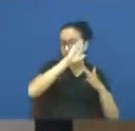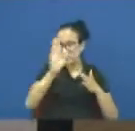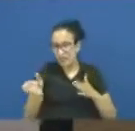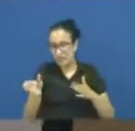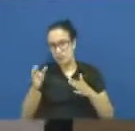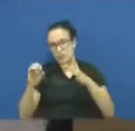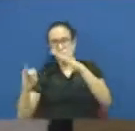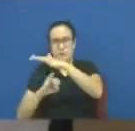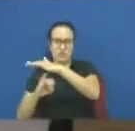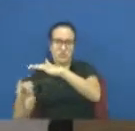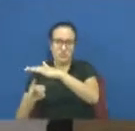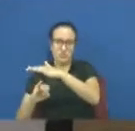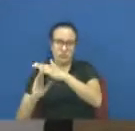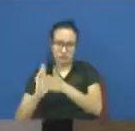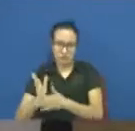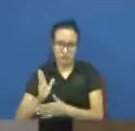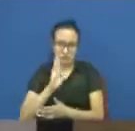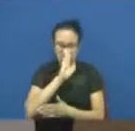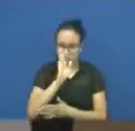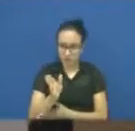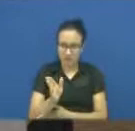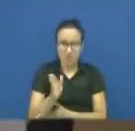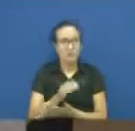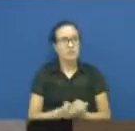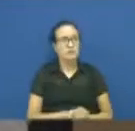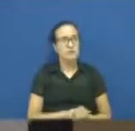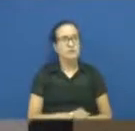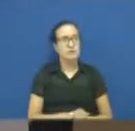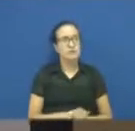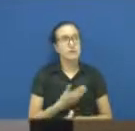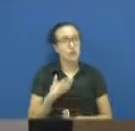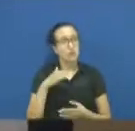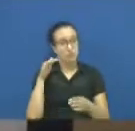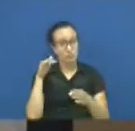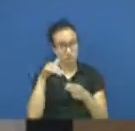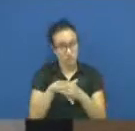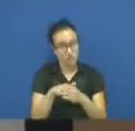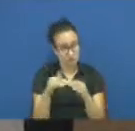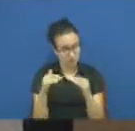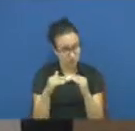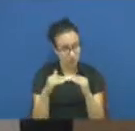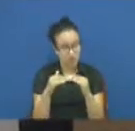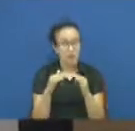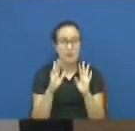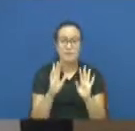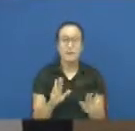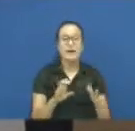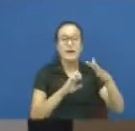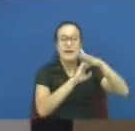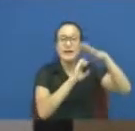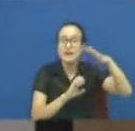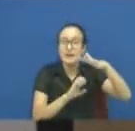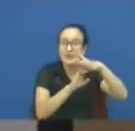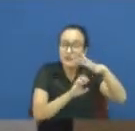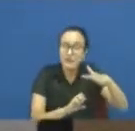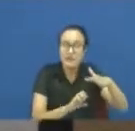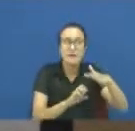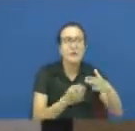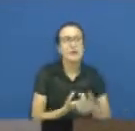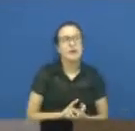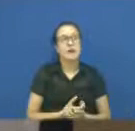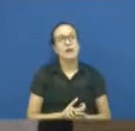para a entidade. Eu quero dizer que eu vou votar a favor, mas gostaria que as empresas estivessem